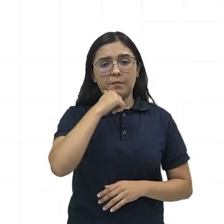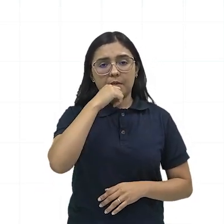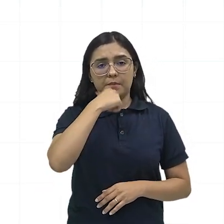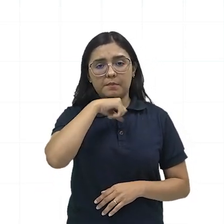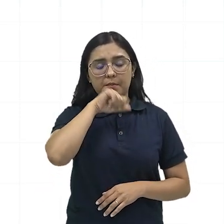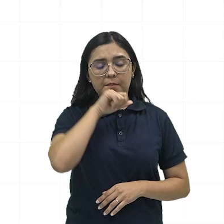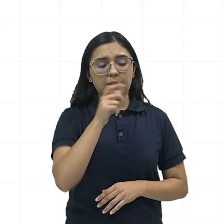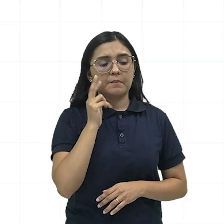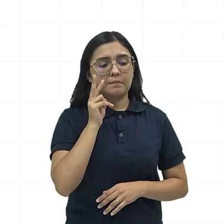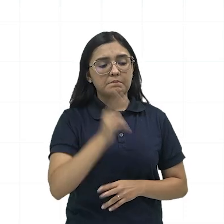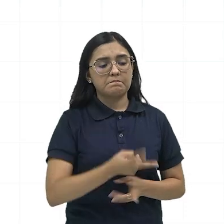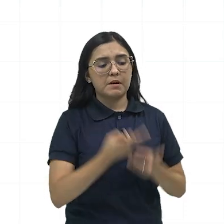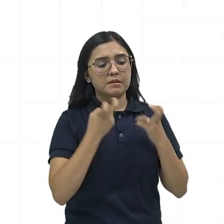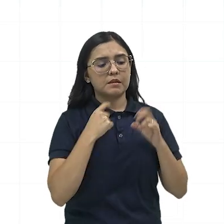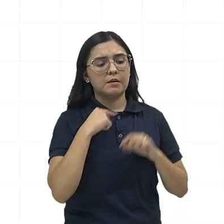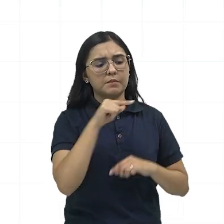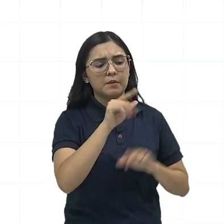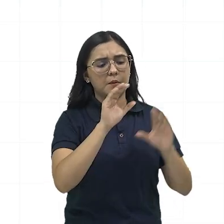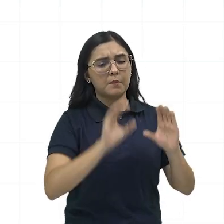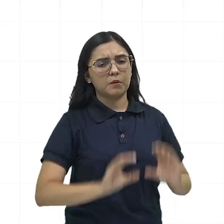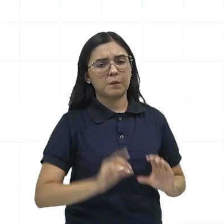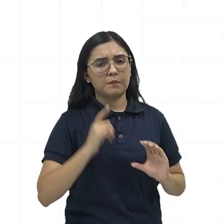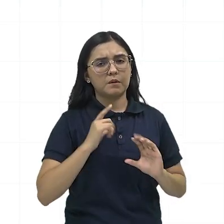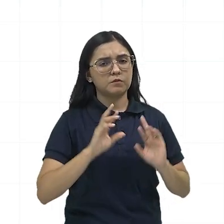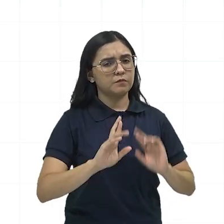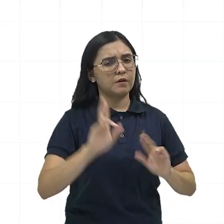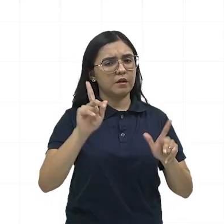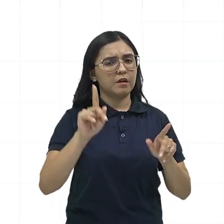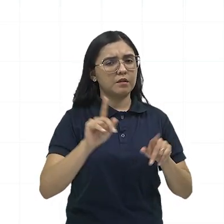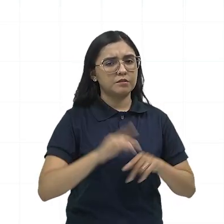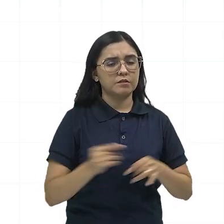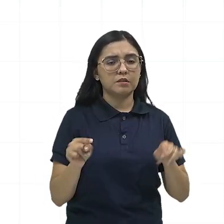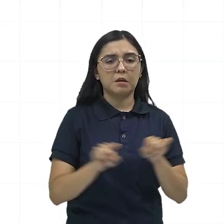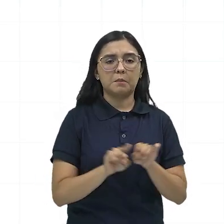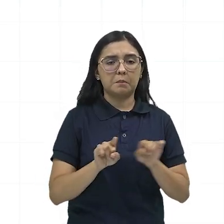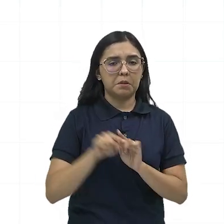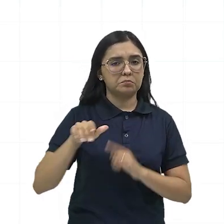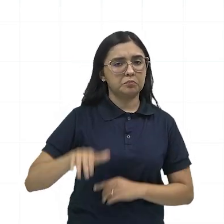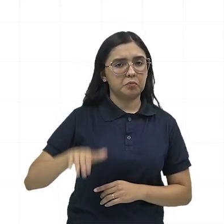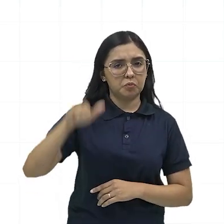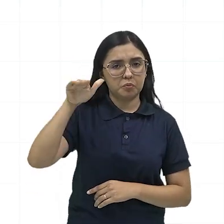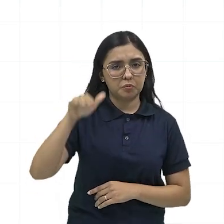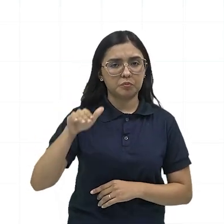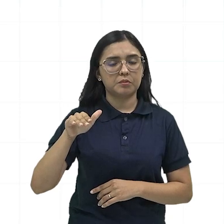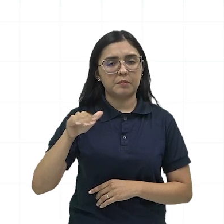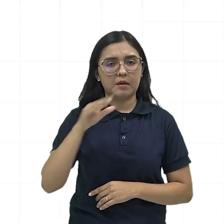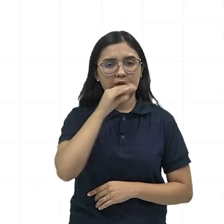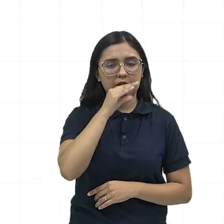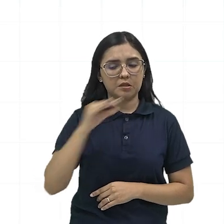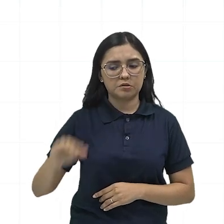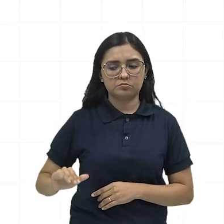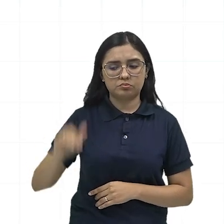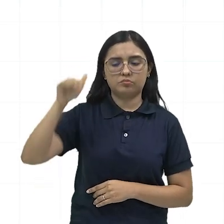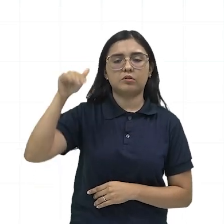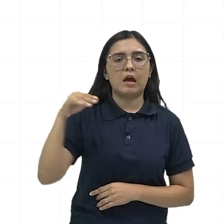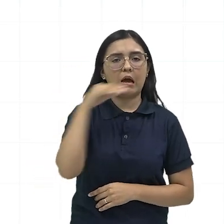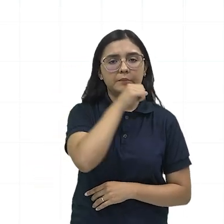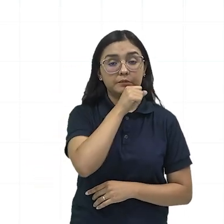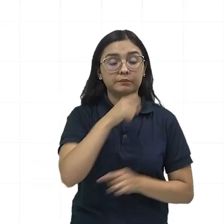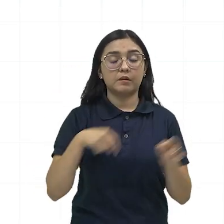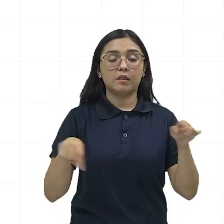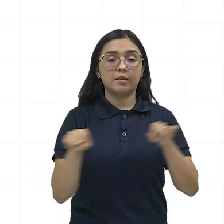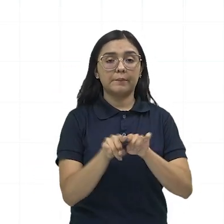ali mudanças no comportamento, né? Um crescimento ali bastante rápido daquela criança, né?